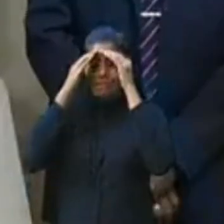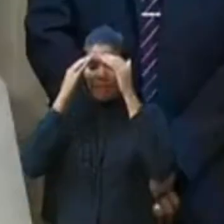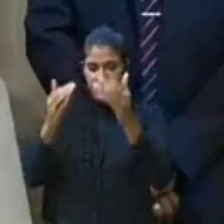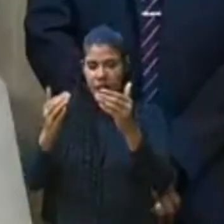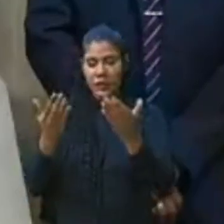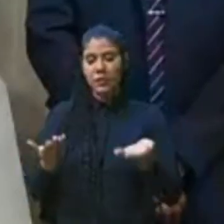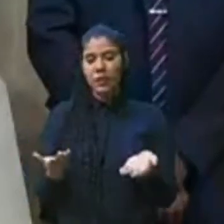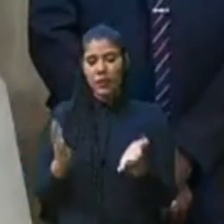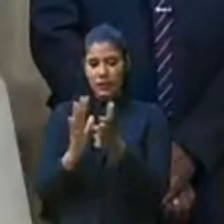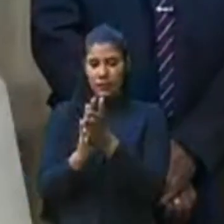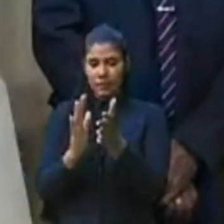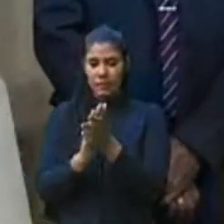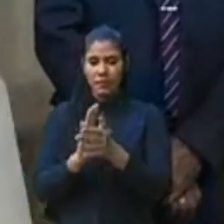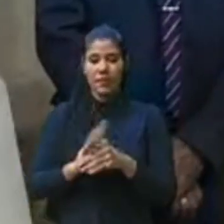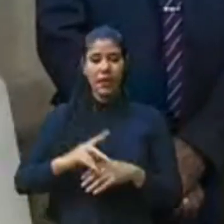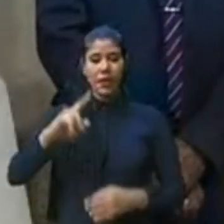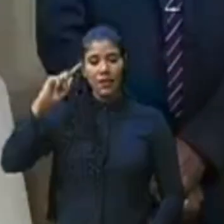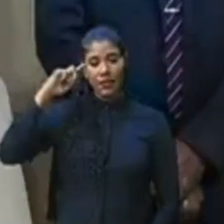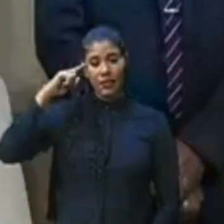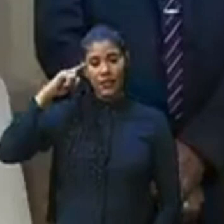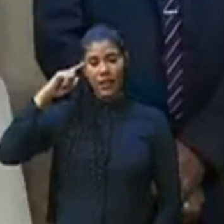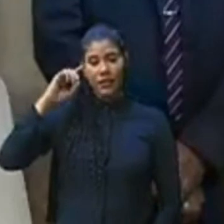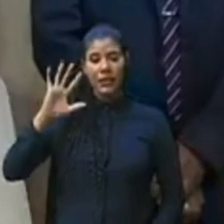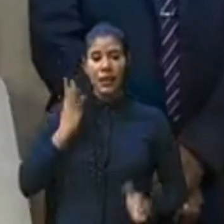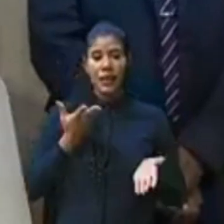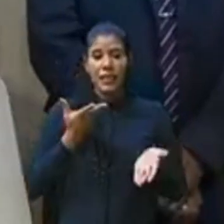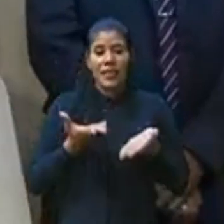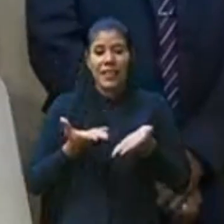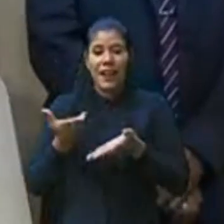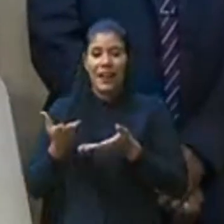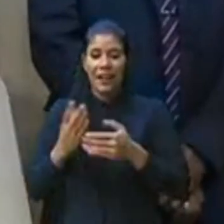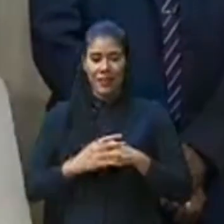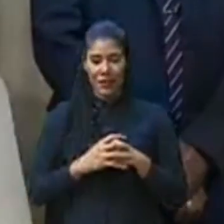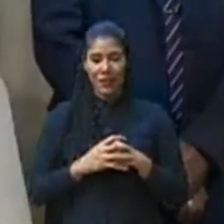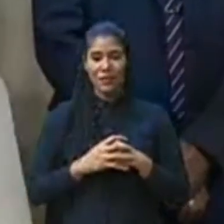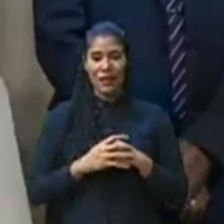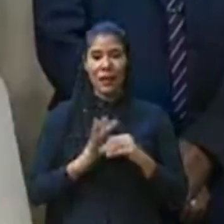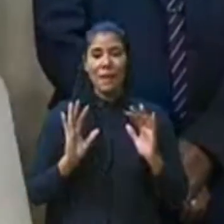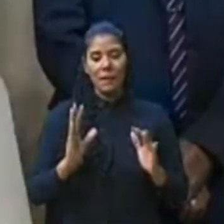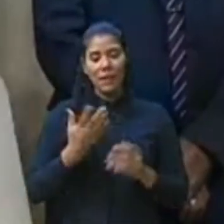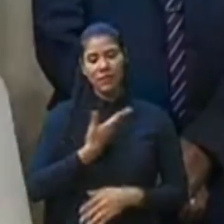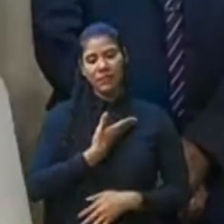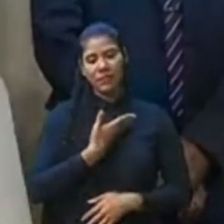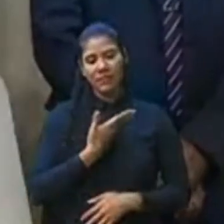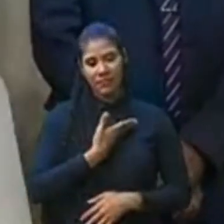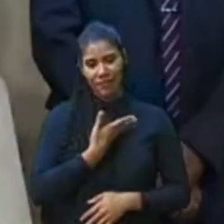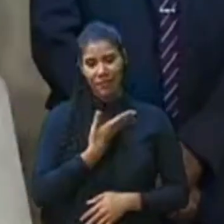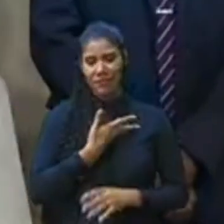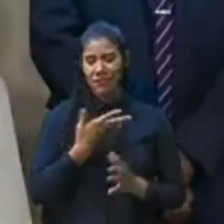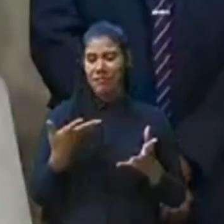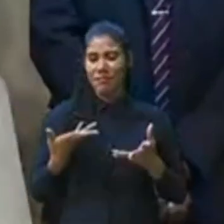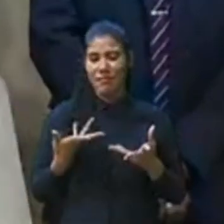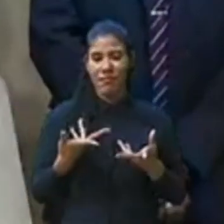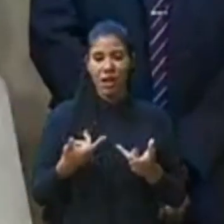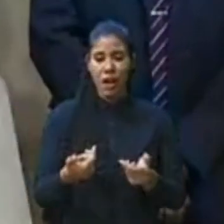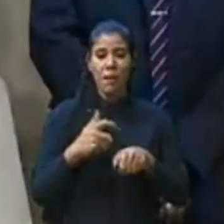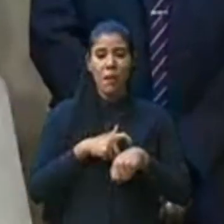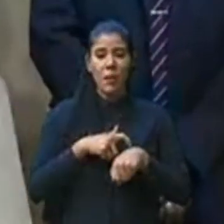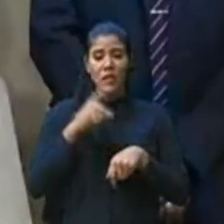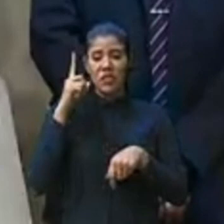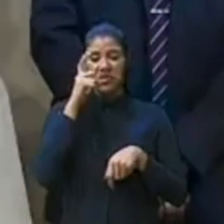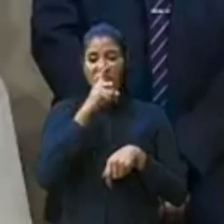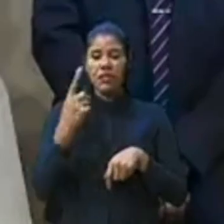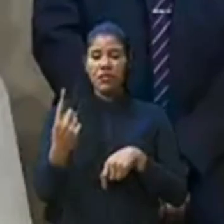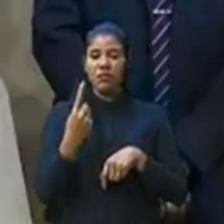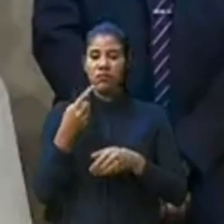a admiração. Um Zezinho mais jeitoso, né? Muito mais jeitoso, mas um amigo fraterno, de momentos de dificuldade,